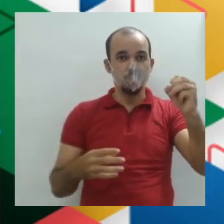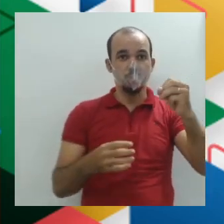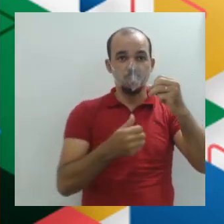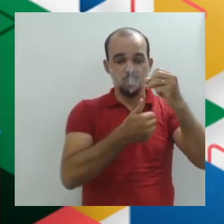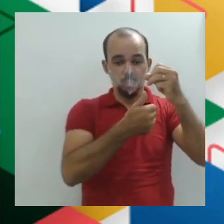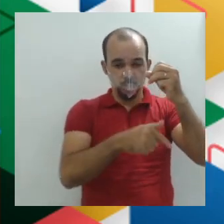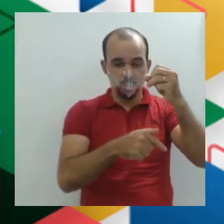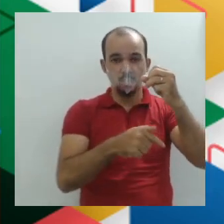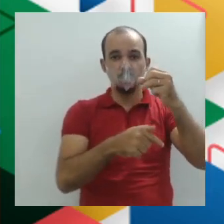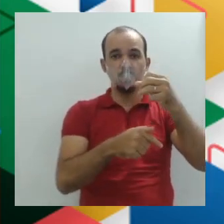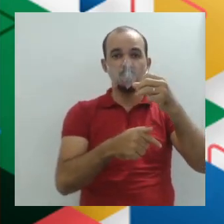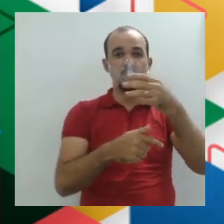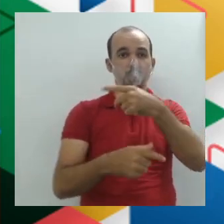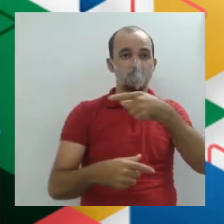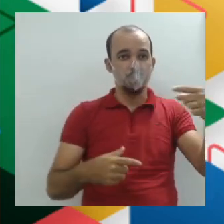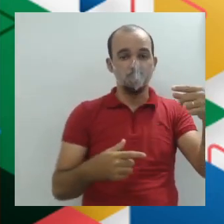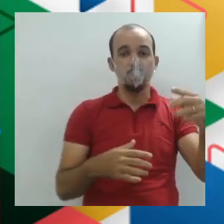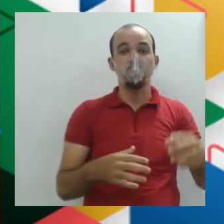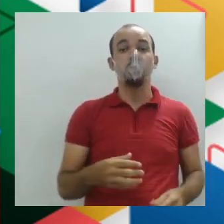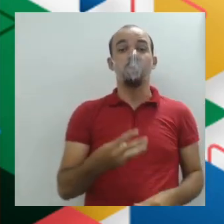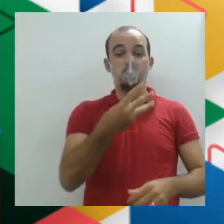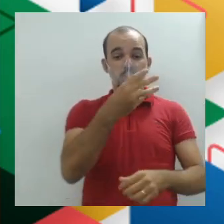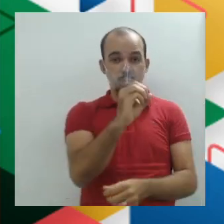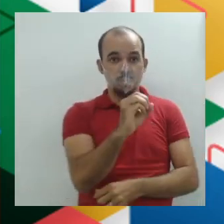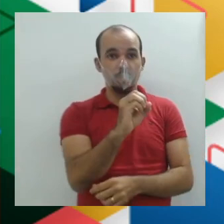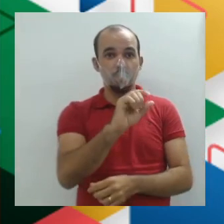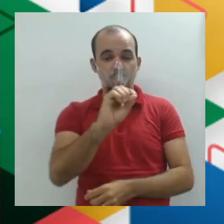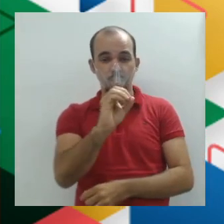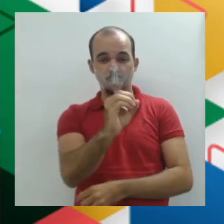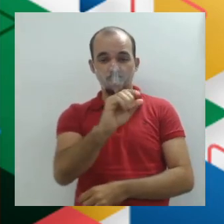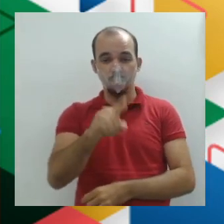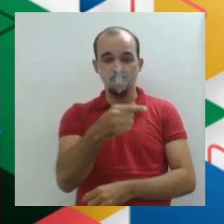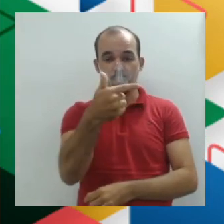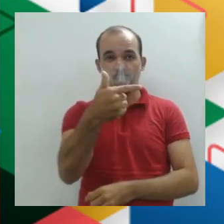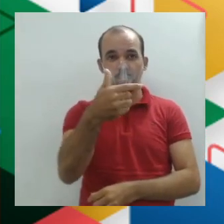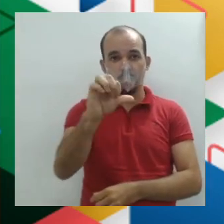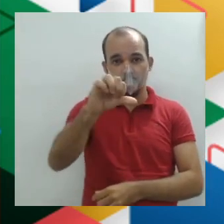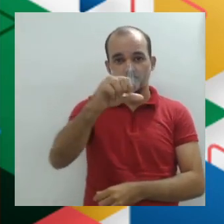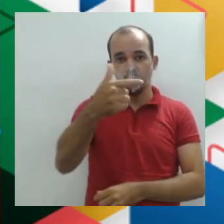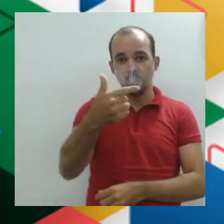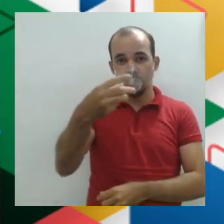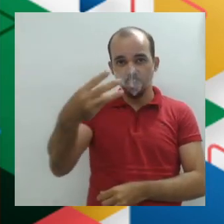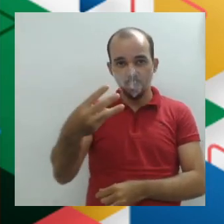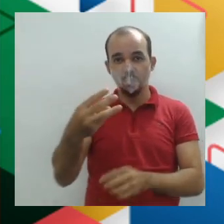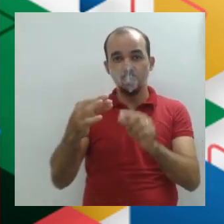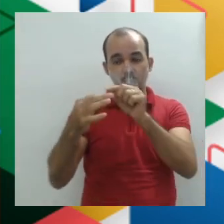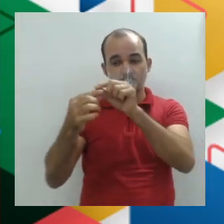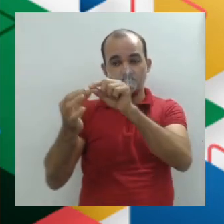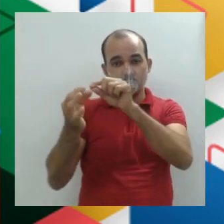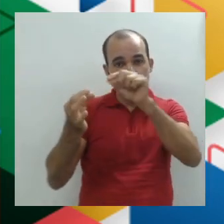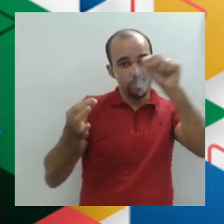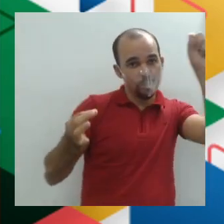Quando você divide, galera, 30 por 0,2923, eu tenho a distância aproximada de 102